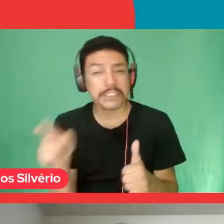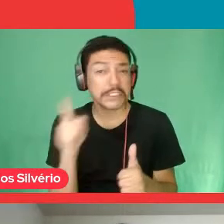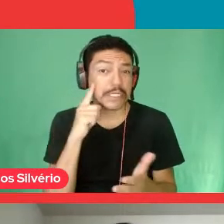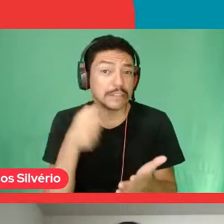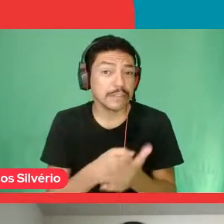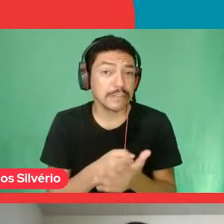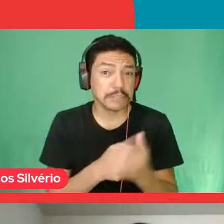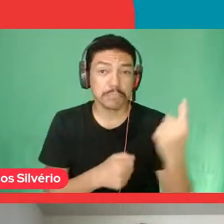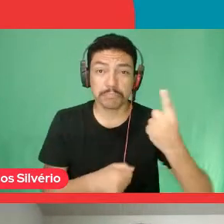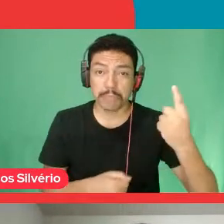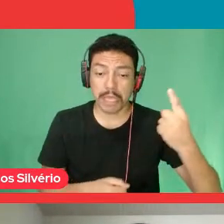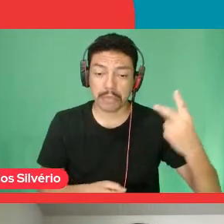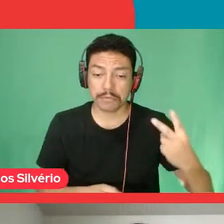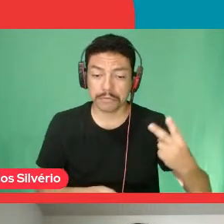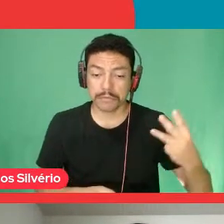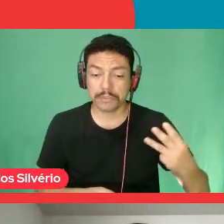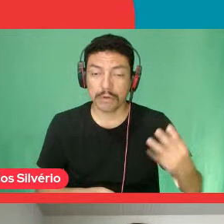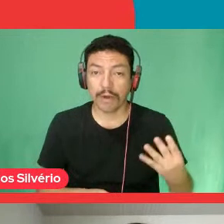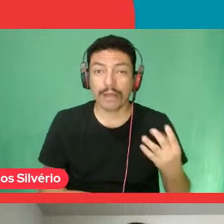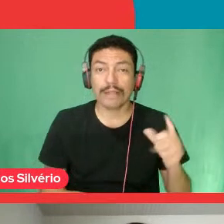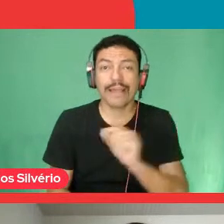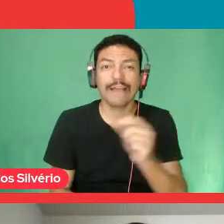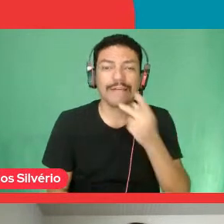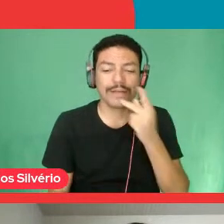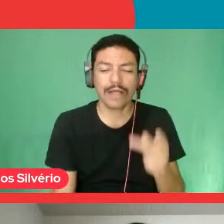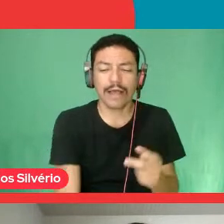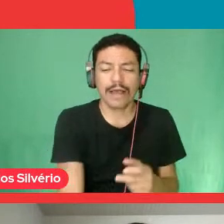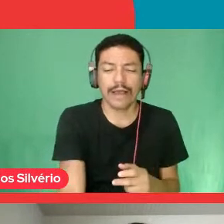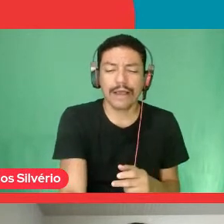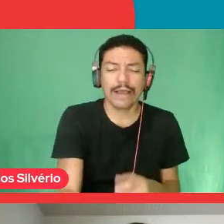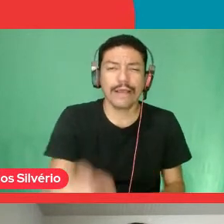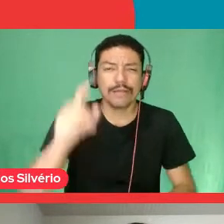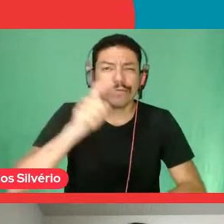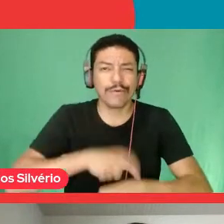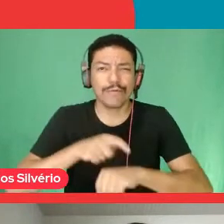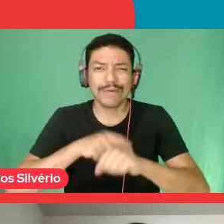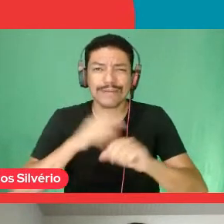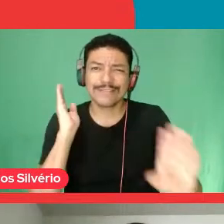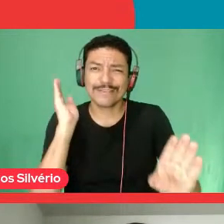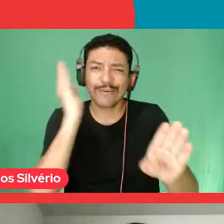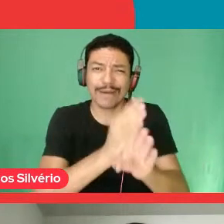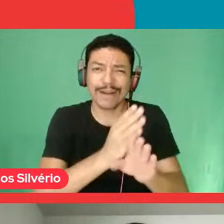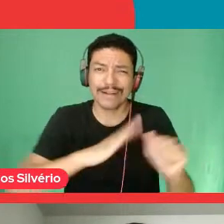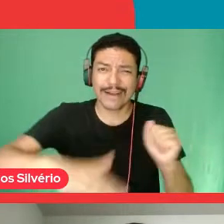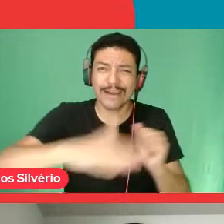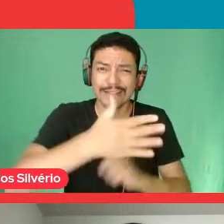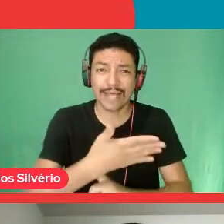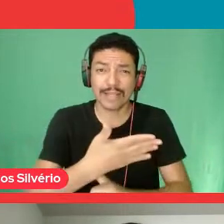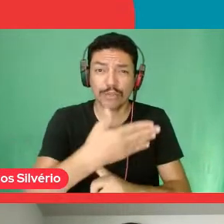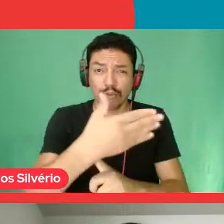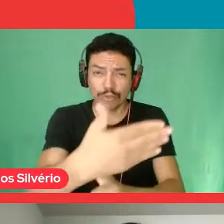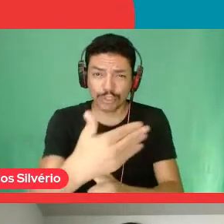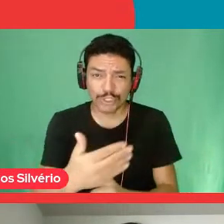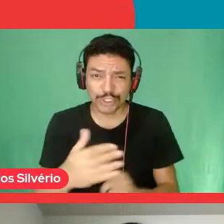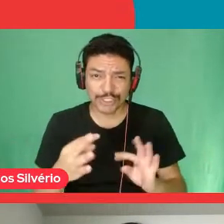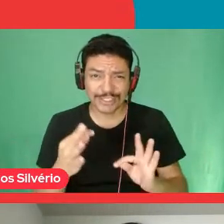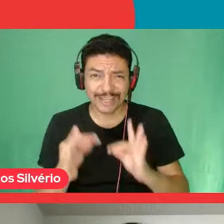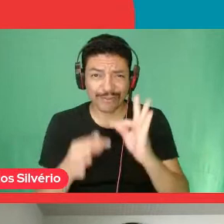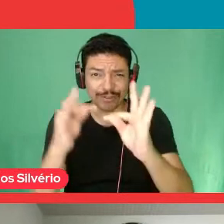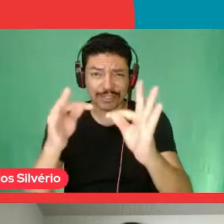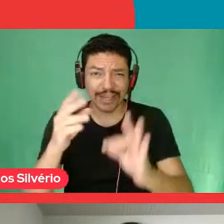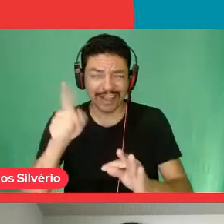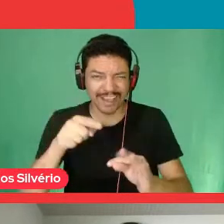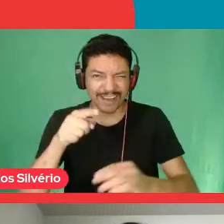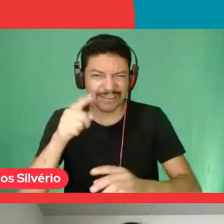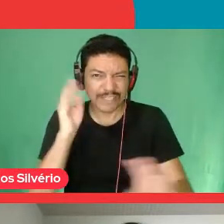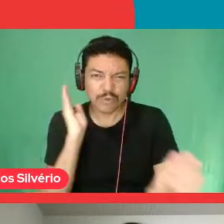querem iniciar essa conversa. Como é que foi esse momento de descoberta, né, da tecnologia? E se foi realmente um momento de descoberta? Ou